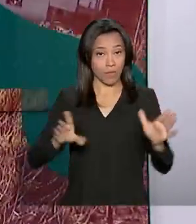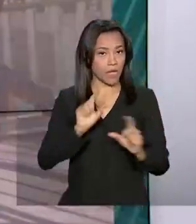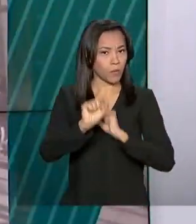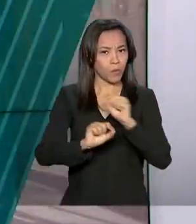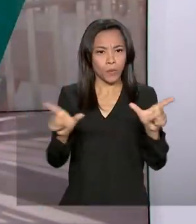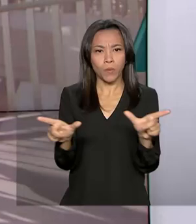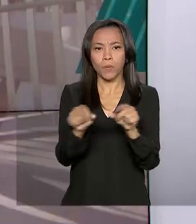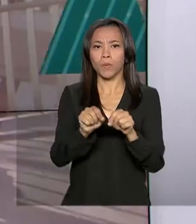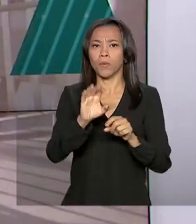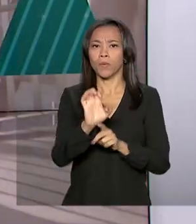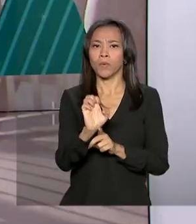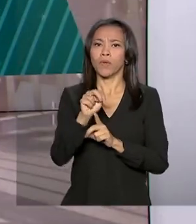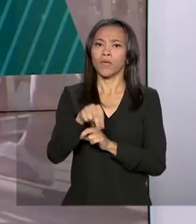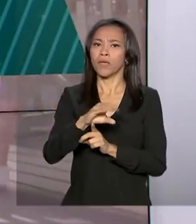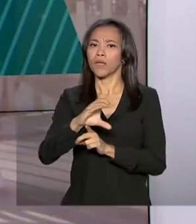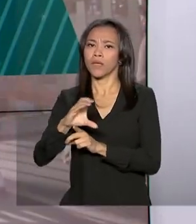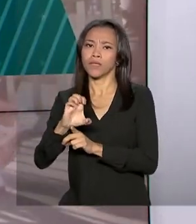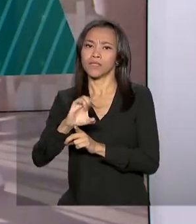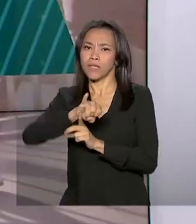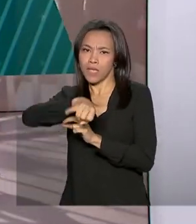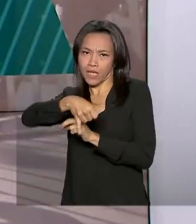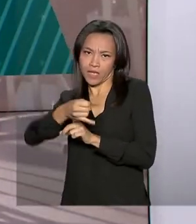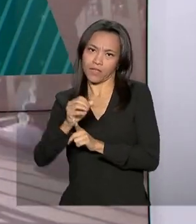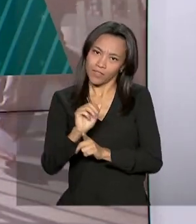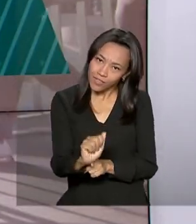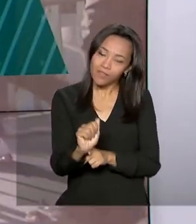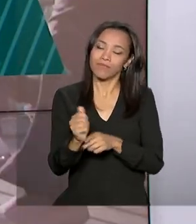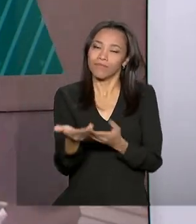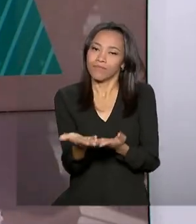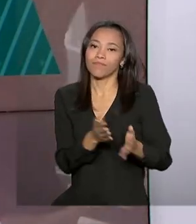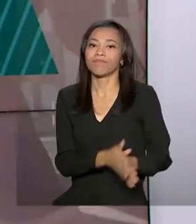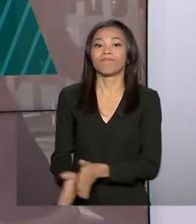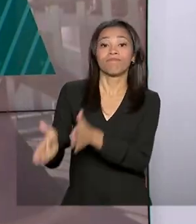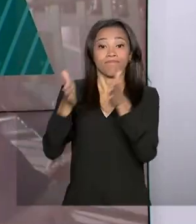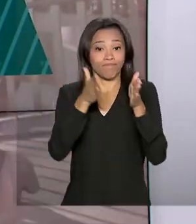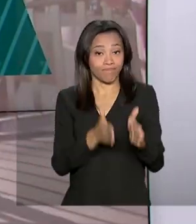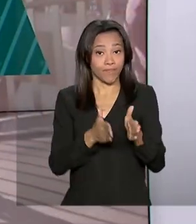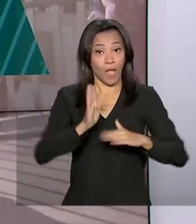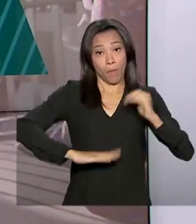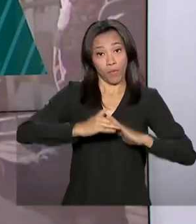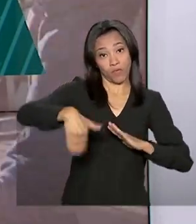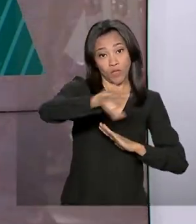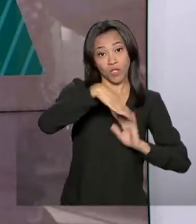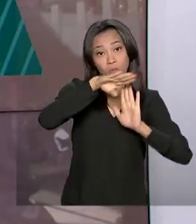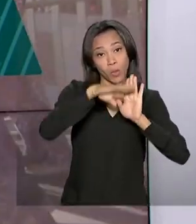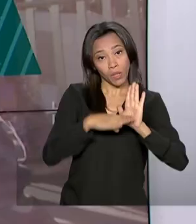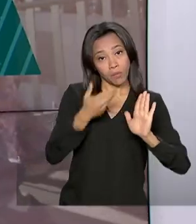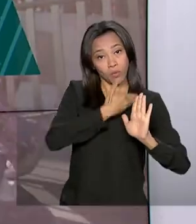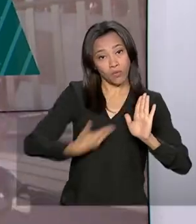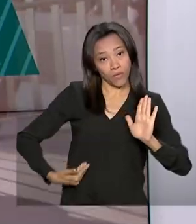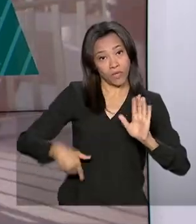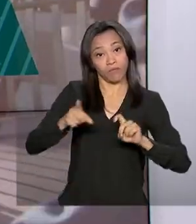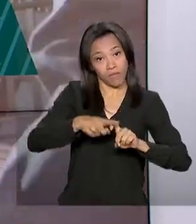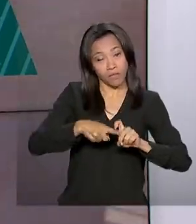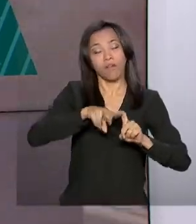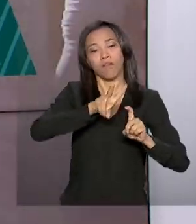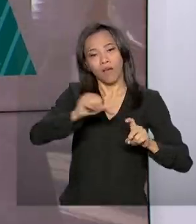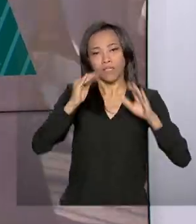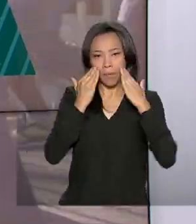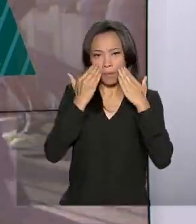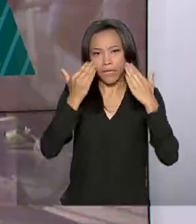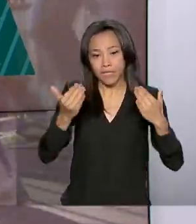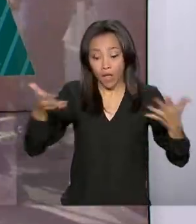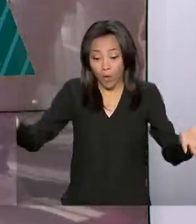nacional para certificação de competência de jovens e adultos profissionais do programa mais médicos devem se apresentar